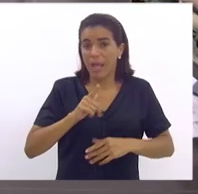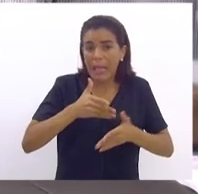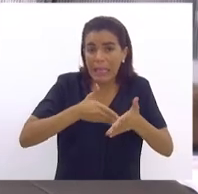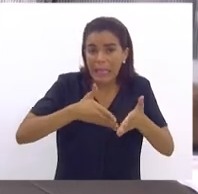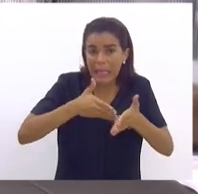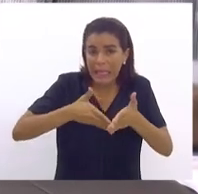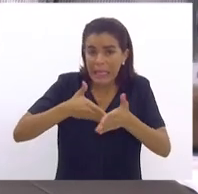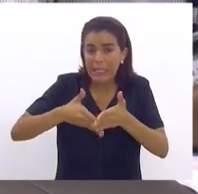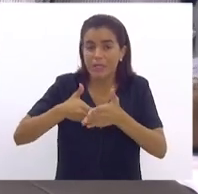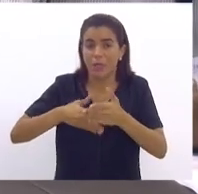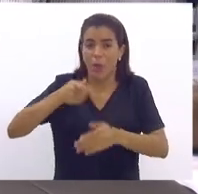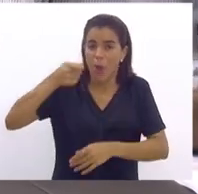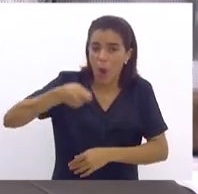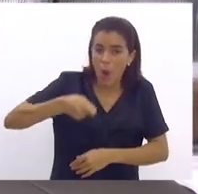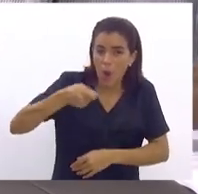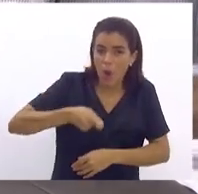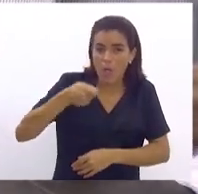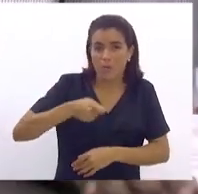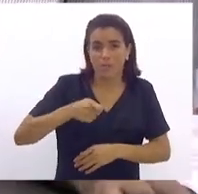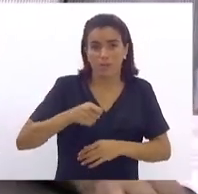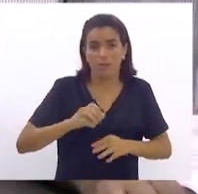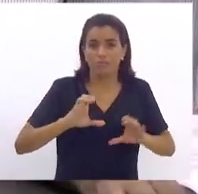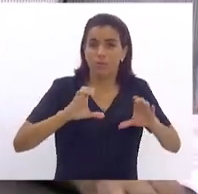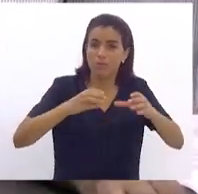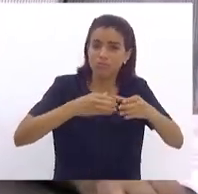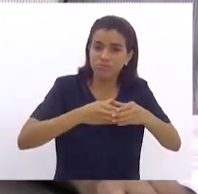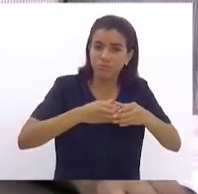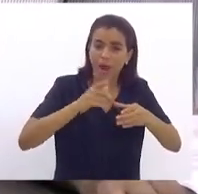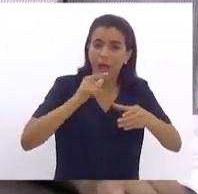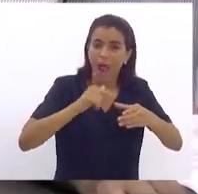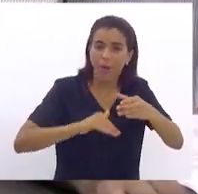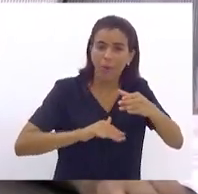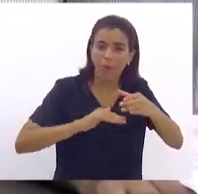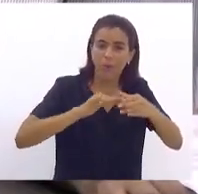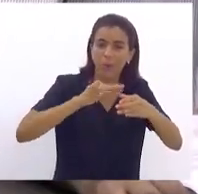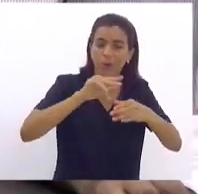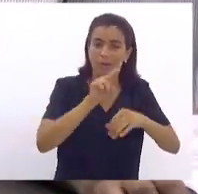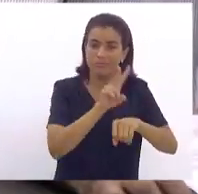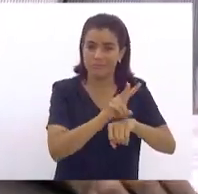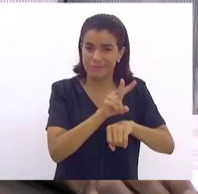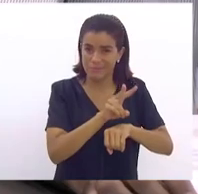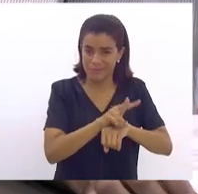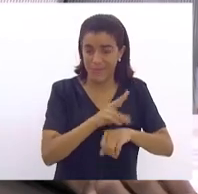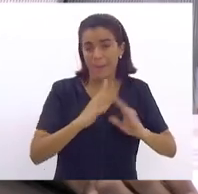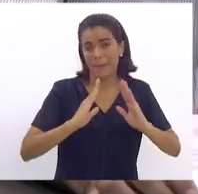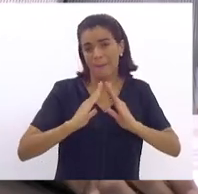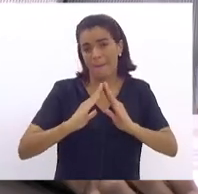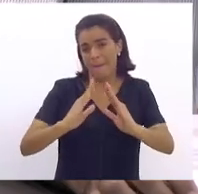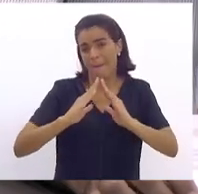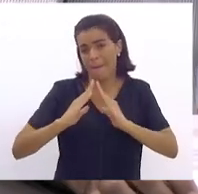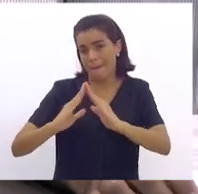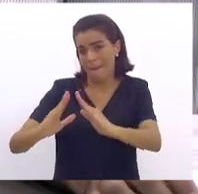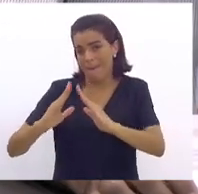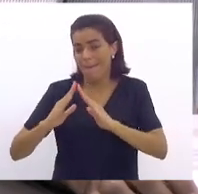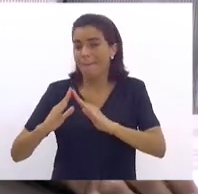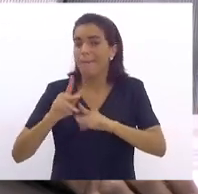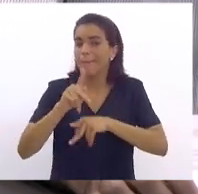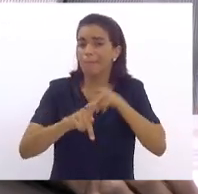restrições, obrigações para os reservatórios de água, para os empreendimentos habitacionais, para a população de baixa